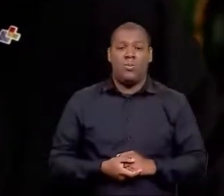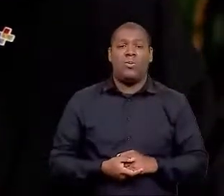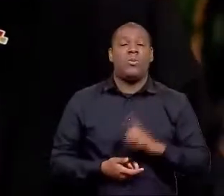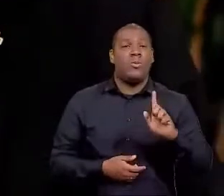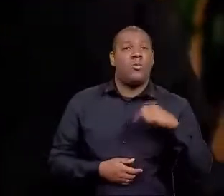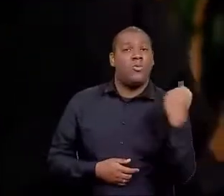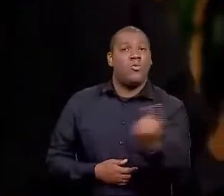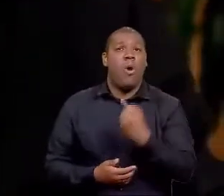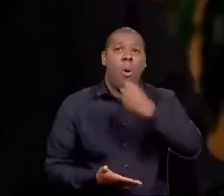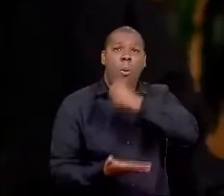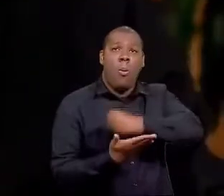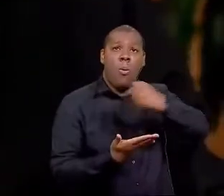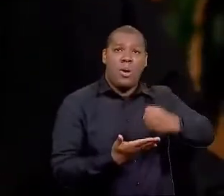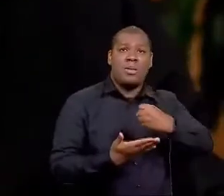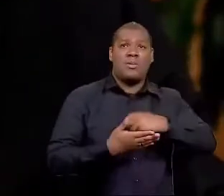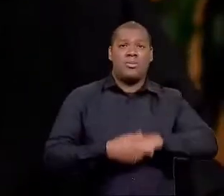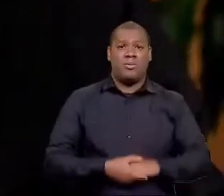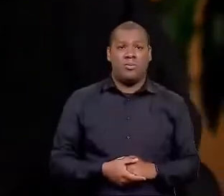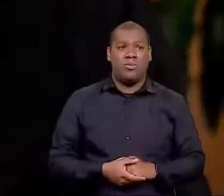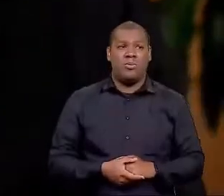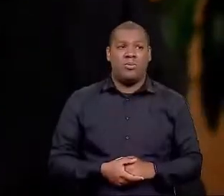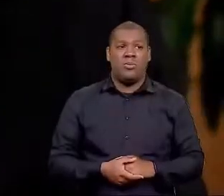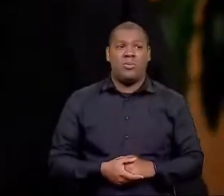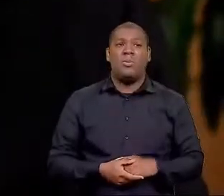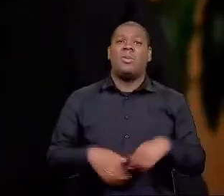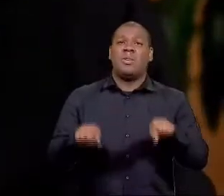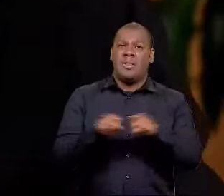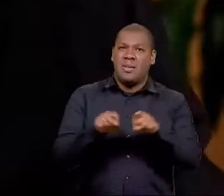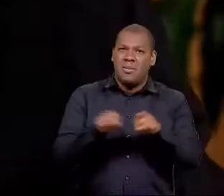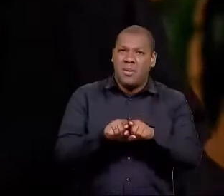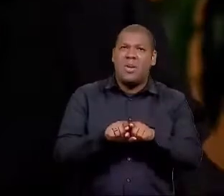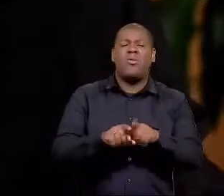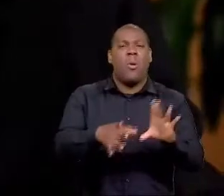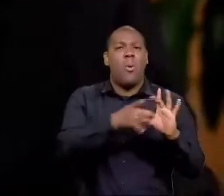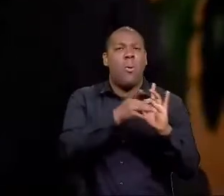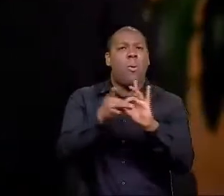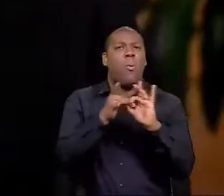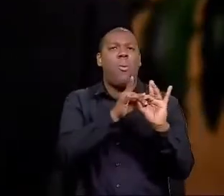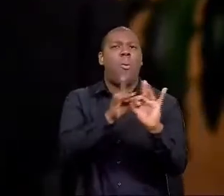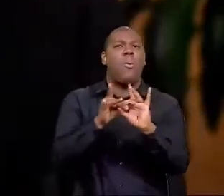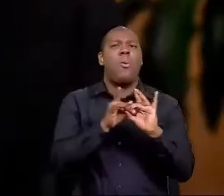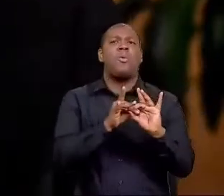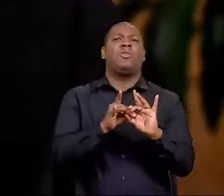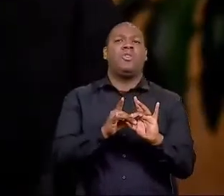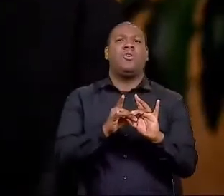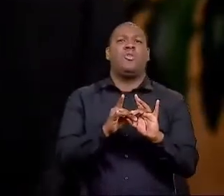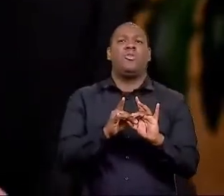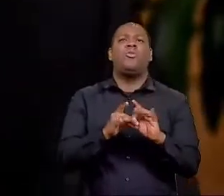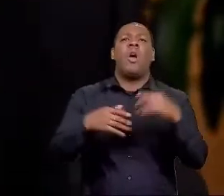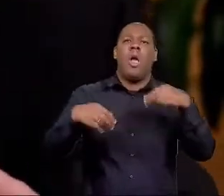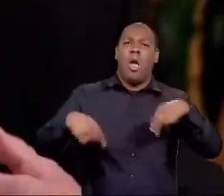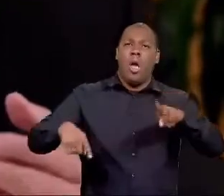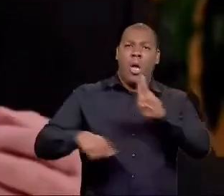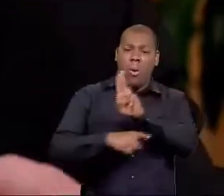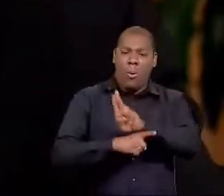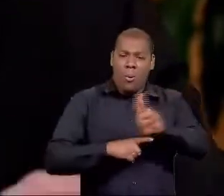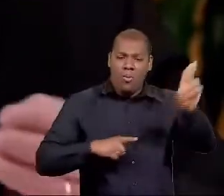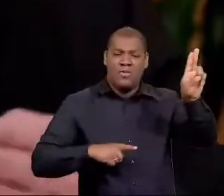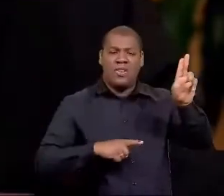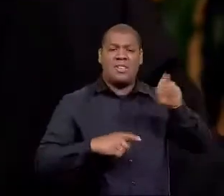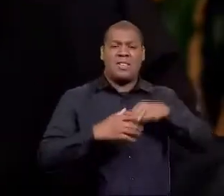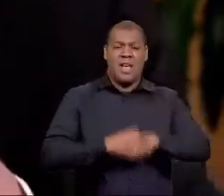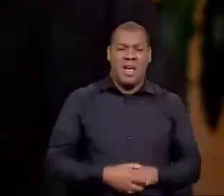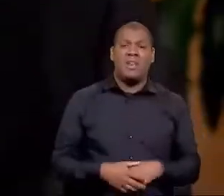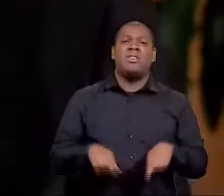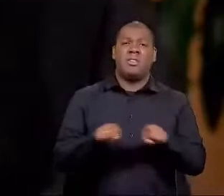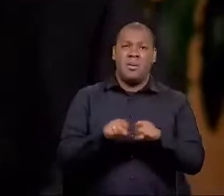Nós fizemos um convênio com as universidades, com a SBPC, para que os